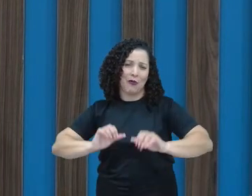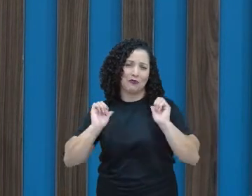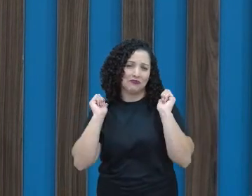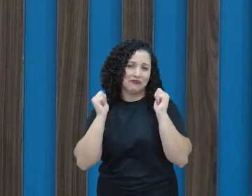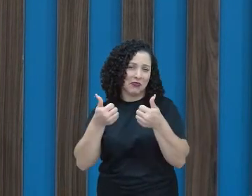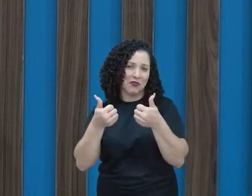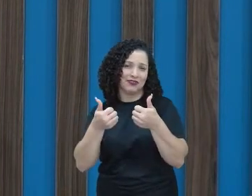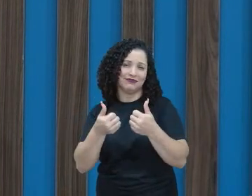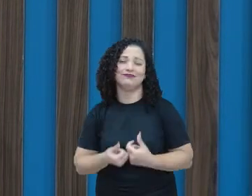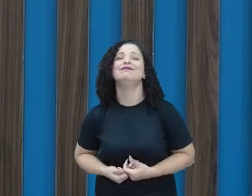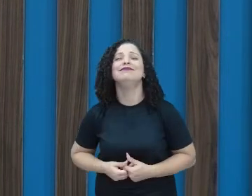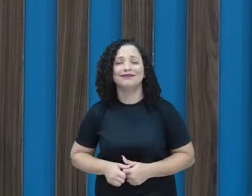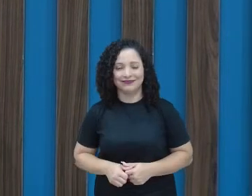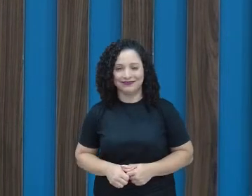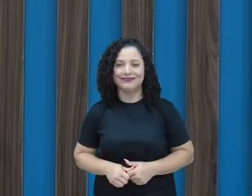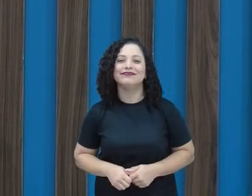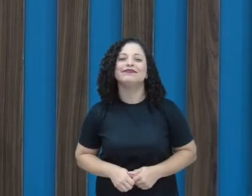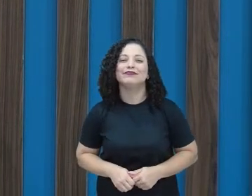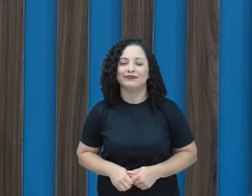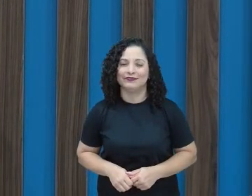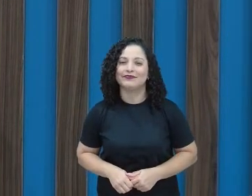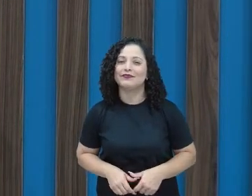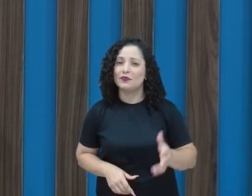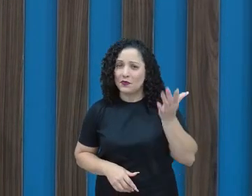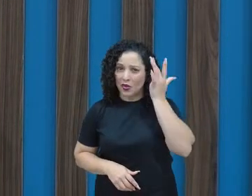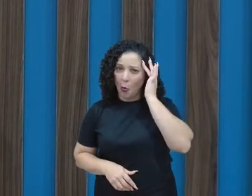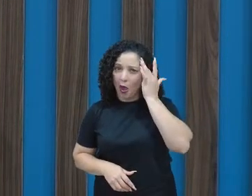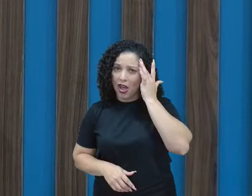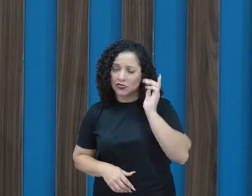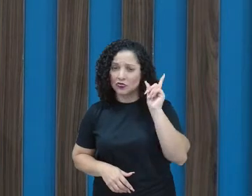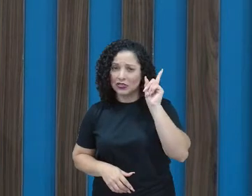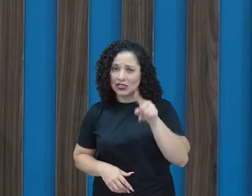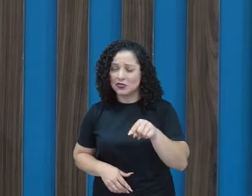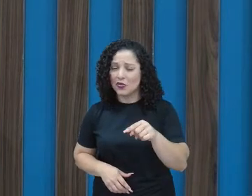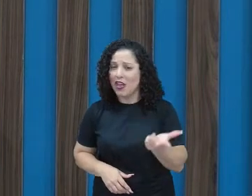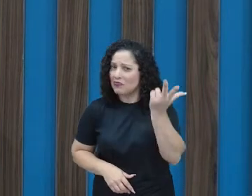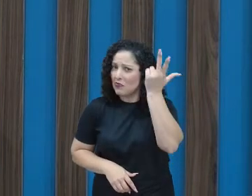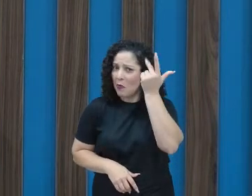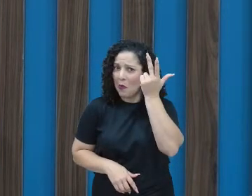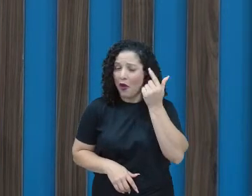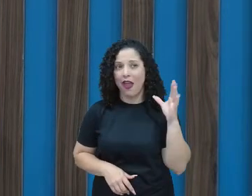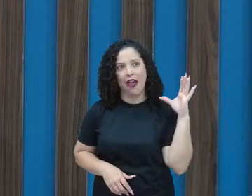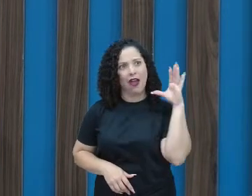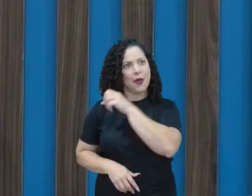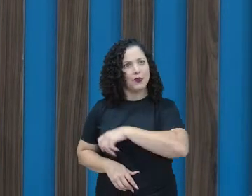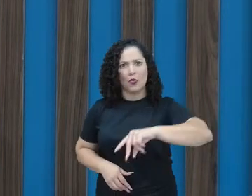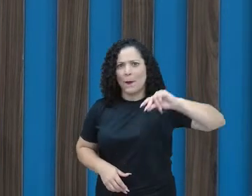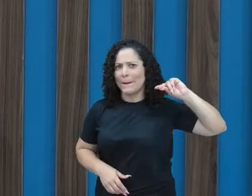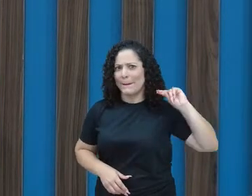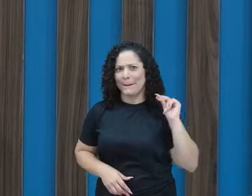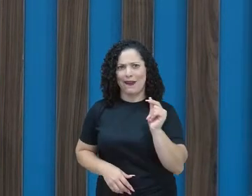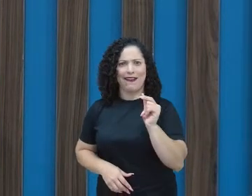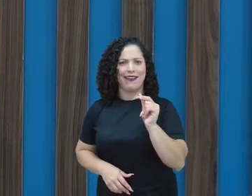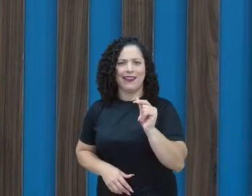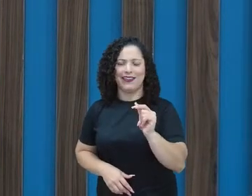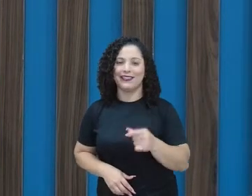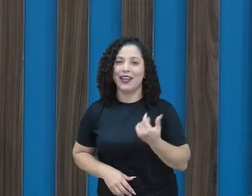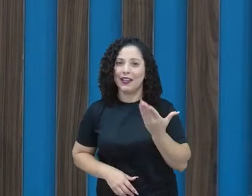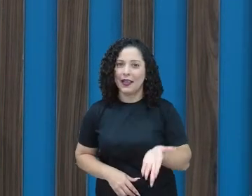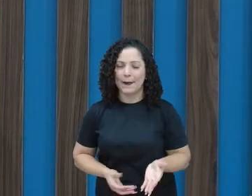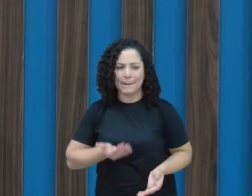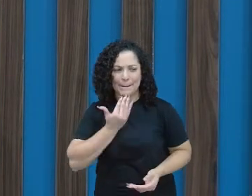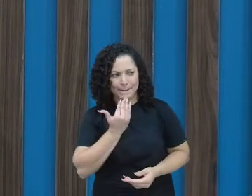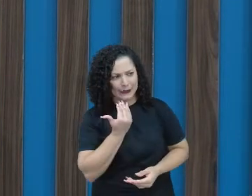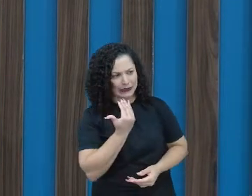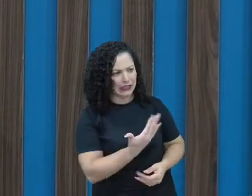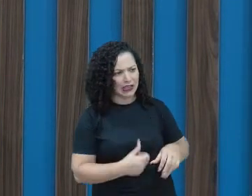viu? Sinceramente. Eu acho É meio que a fascinante, pessoa né? é muito rápida, assim, Isso. porque você pede pra falar uma